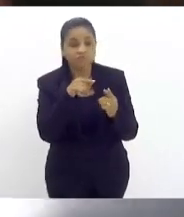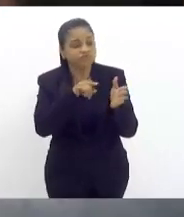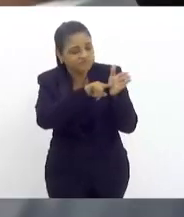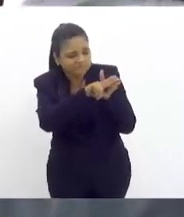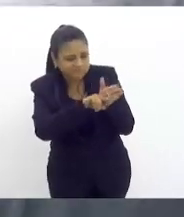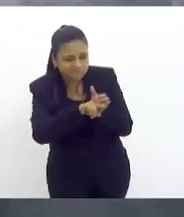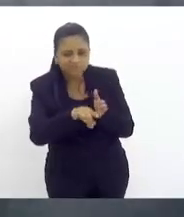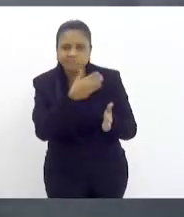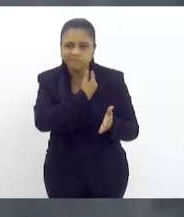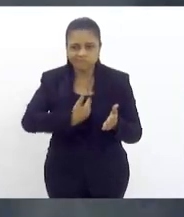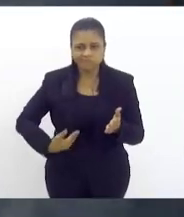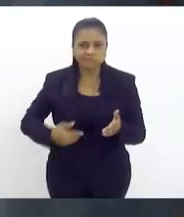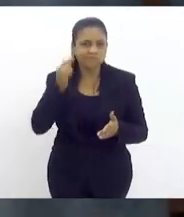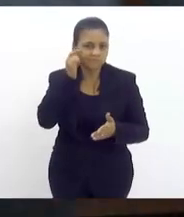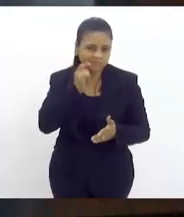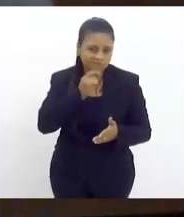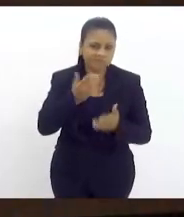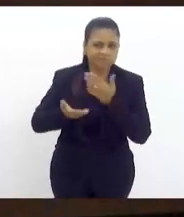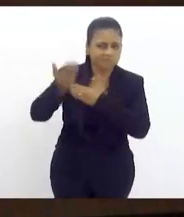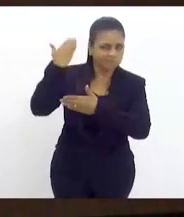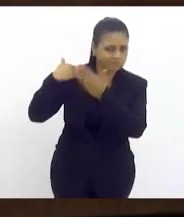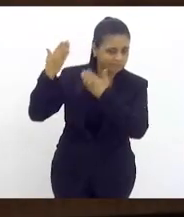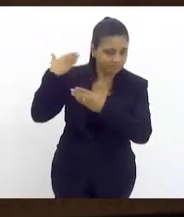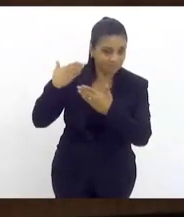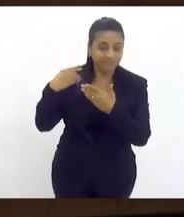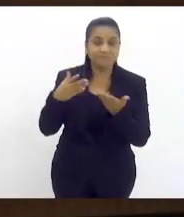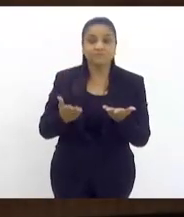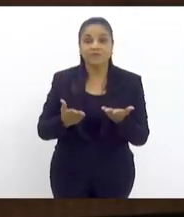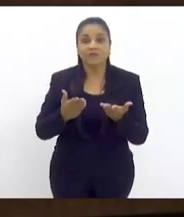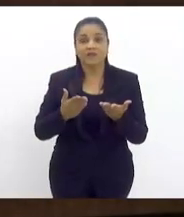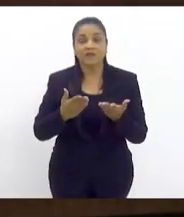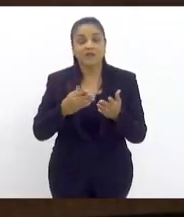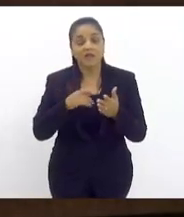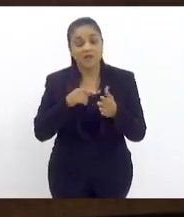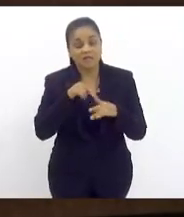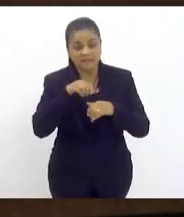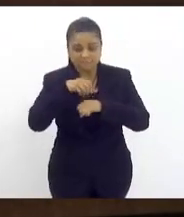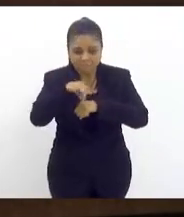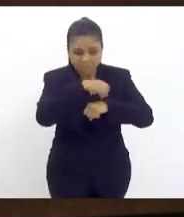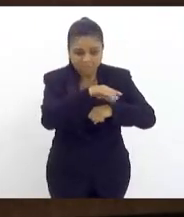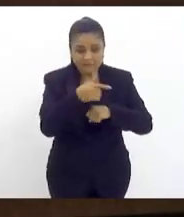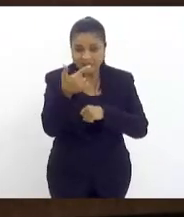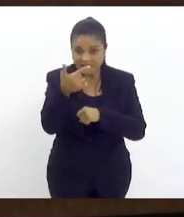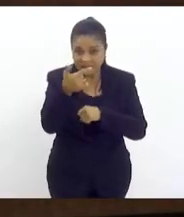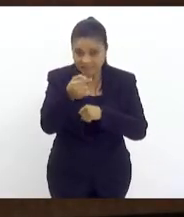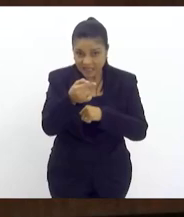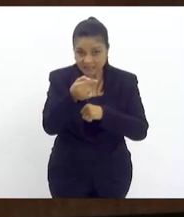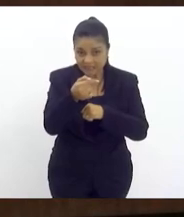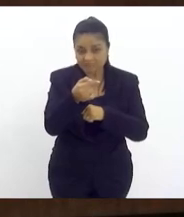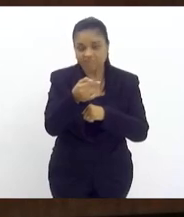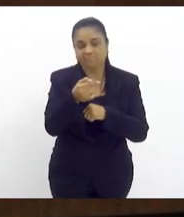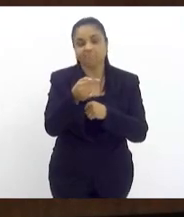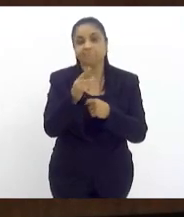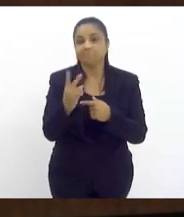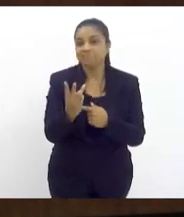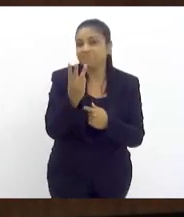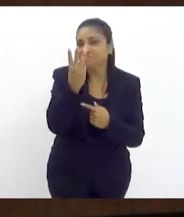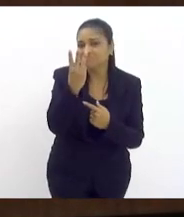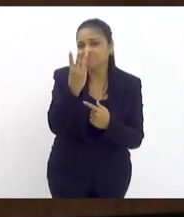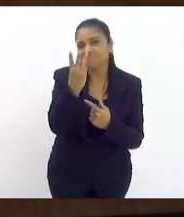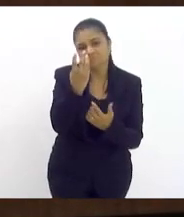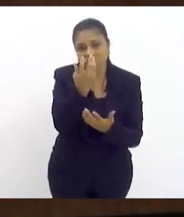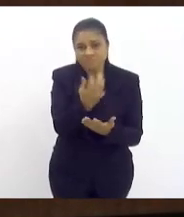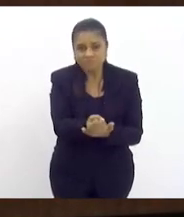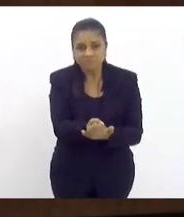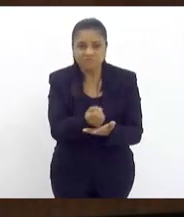à época. E as indicações das 17 feitas, 3 foram aceitas. Ou seja, é